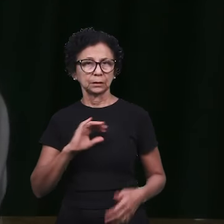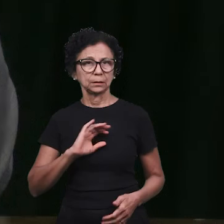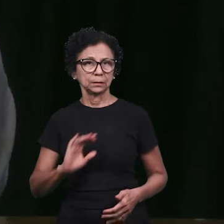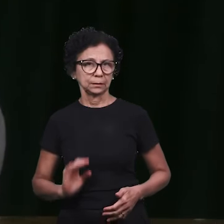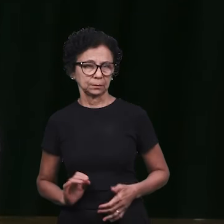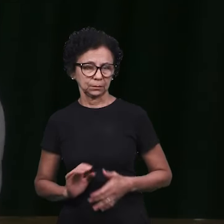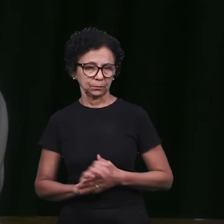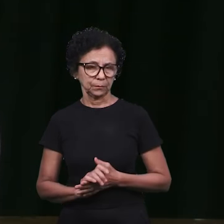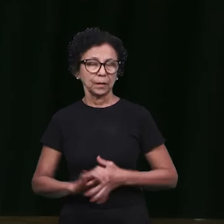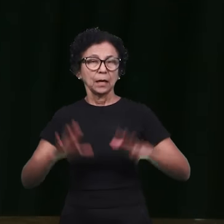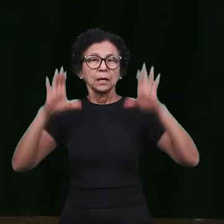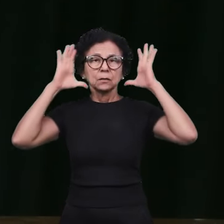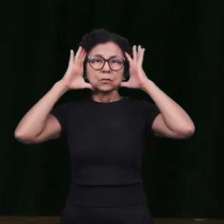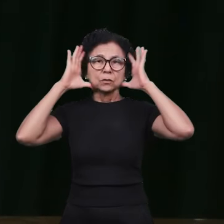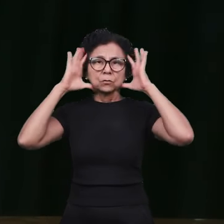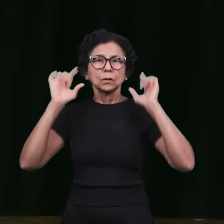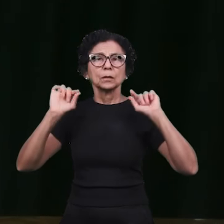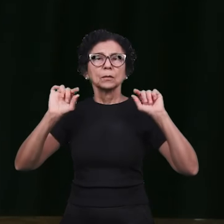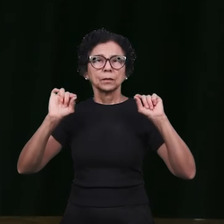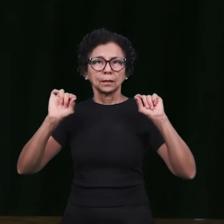estamos unidos em comunhão com o Pai.